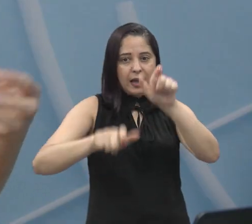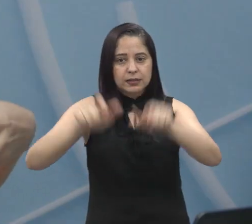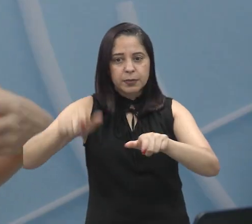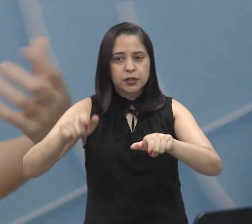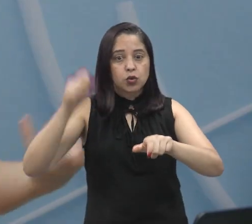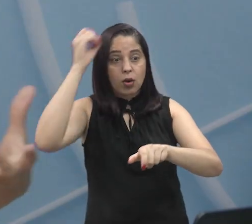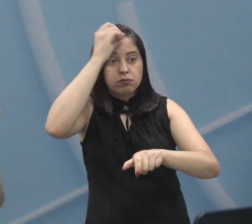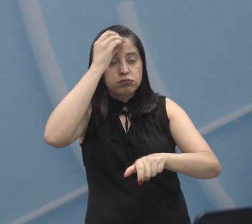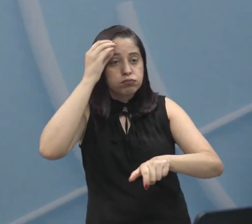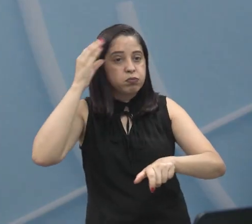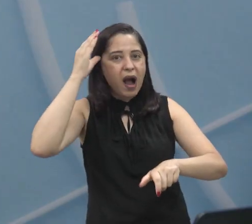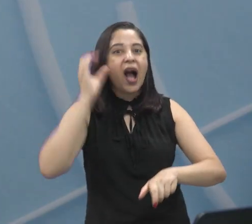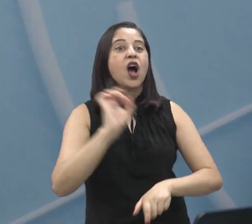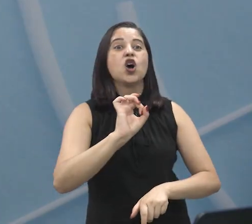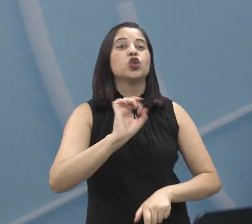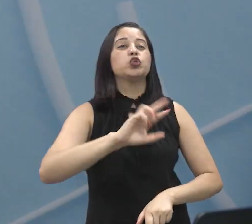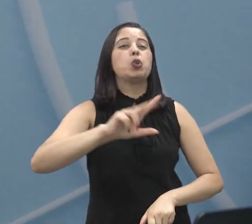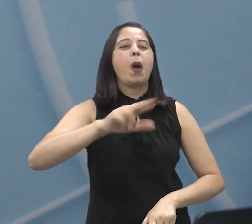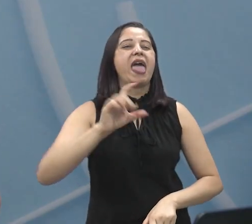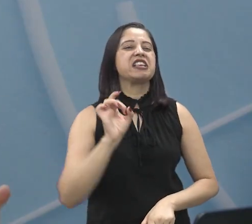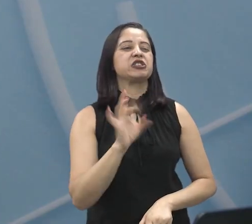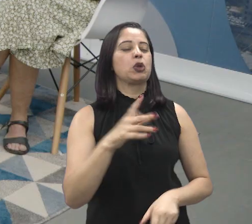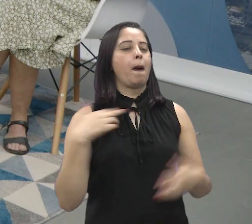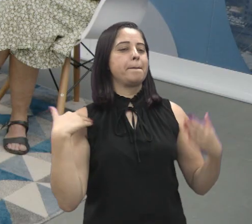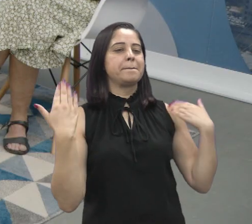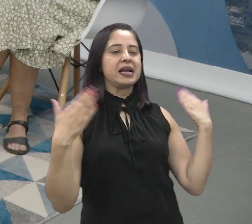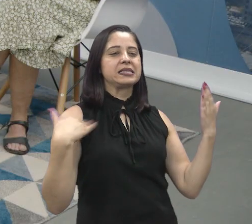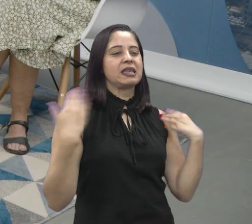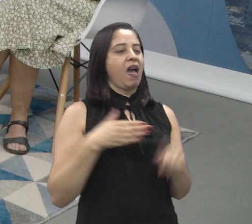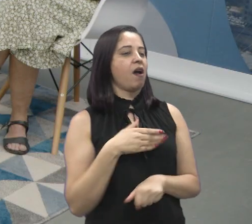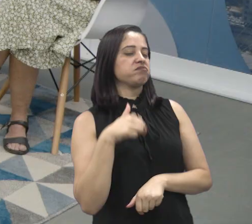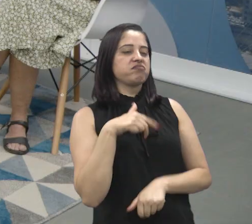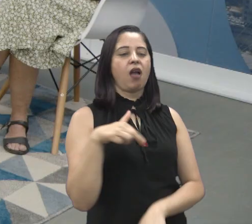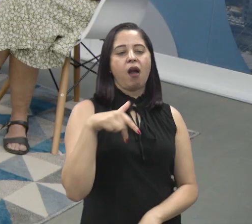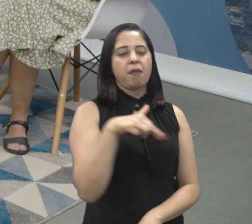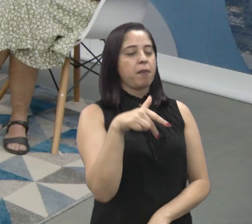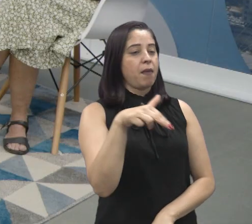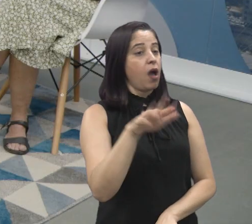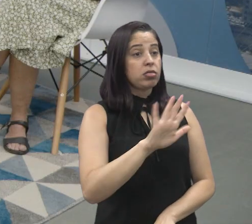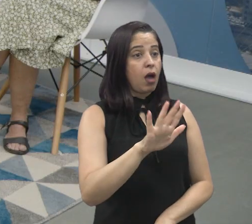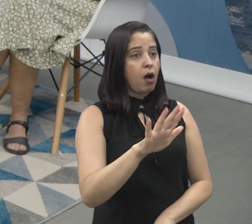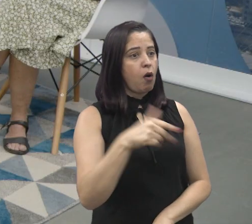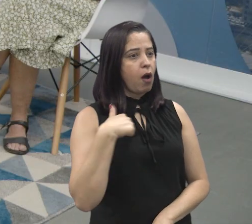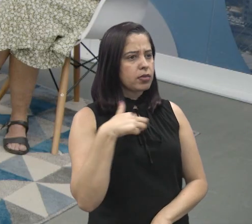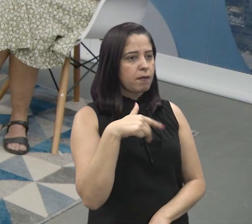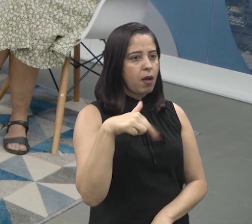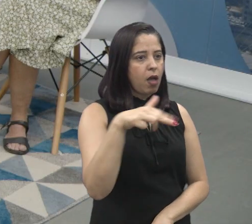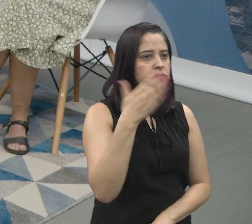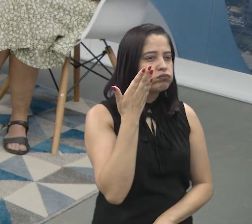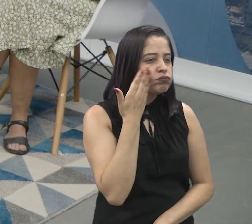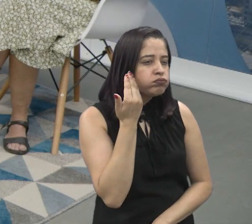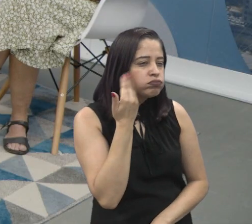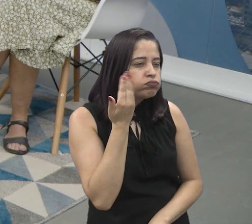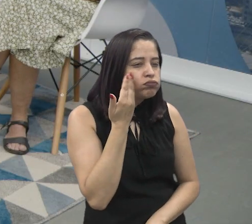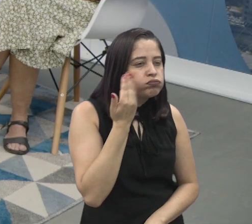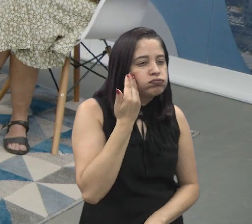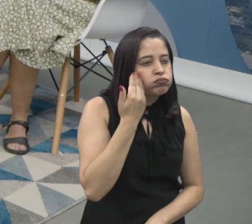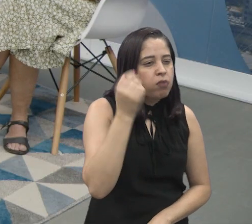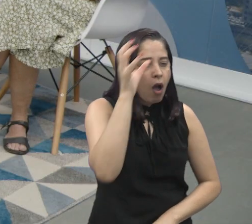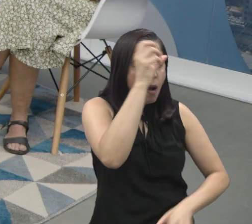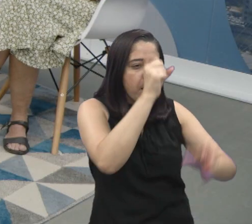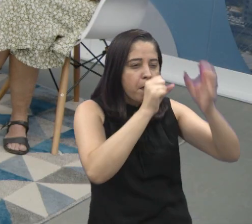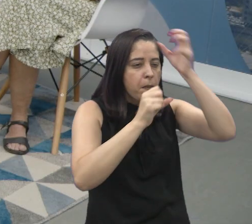né? Se aprende muito, vai muito além só de um passeio, do entretenimento, né, que foi falado.